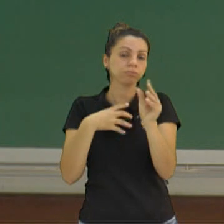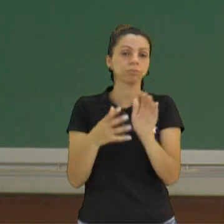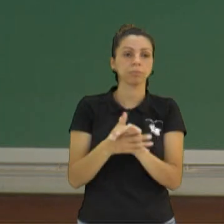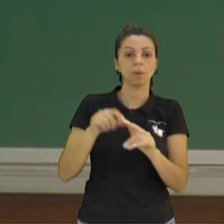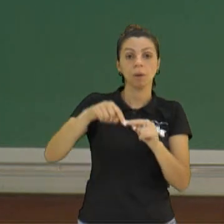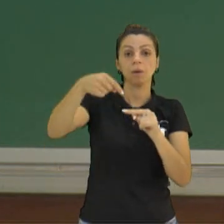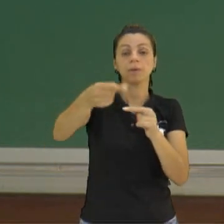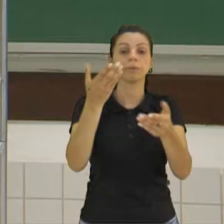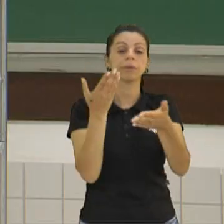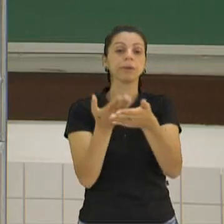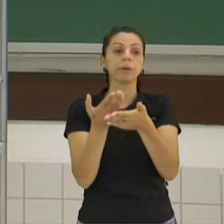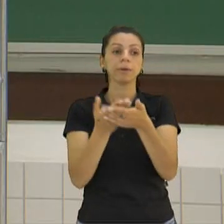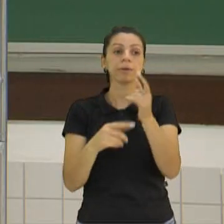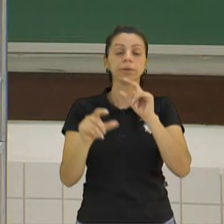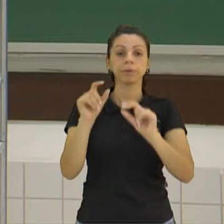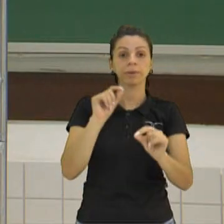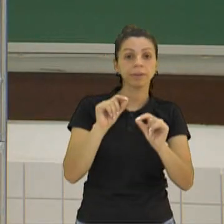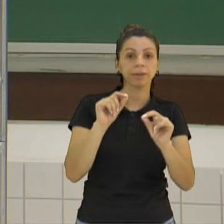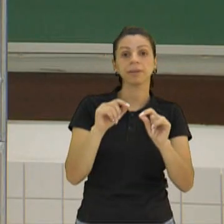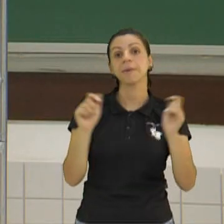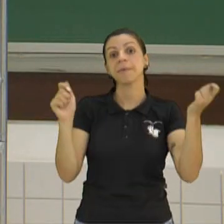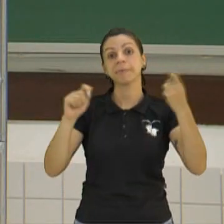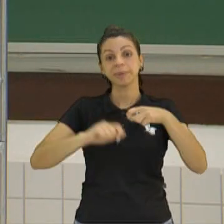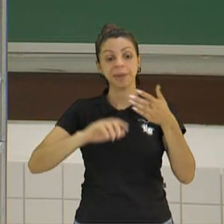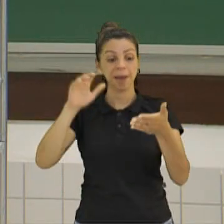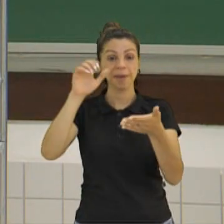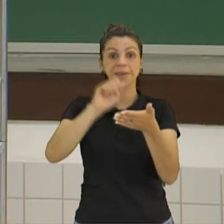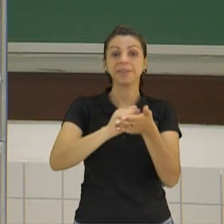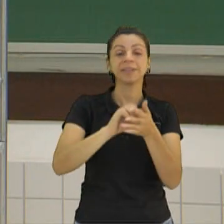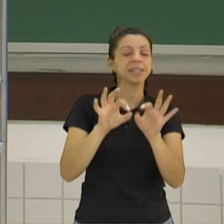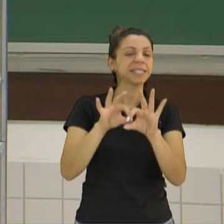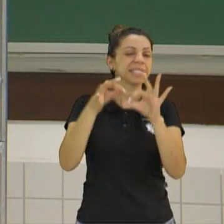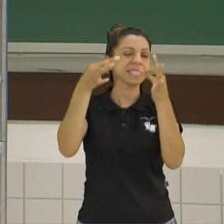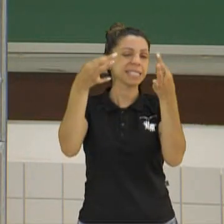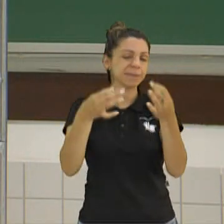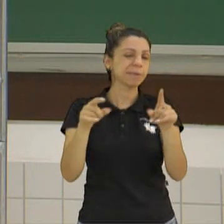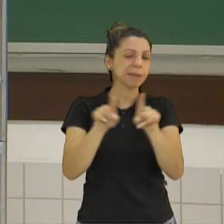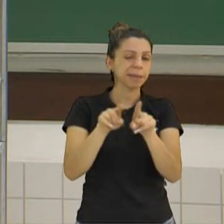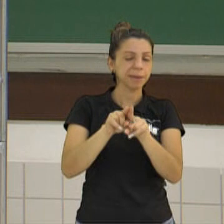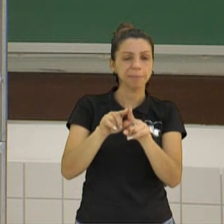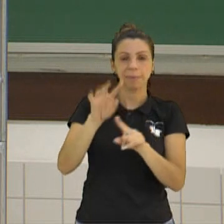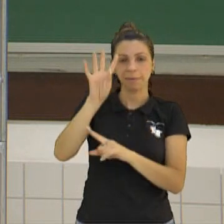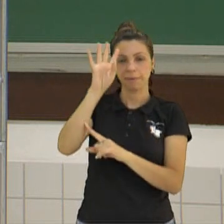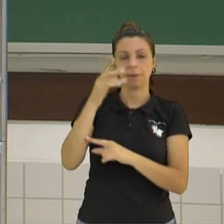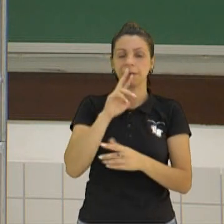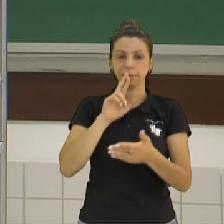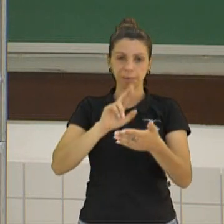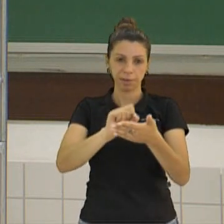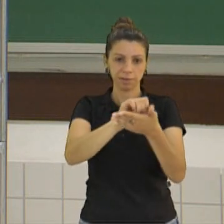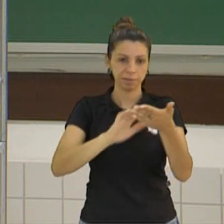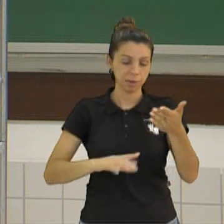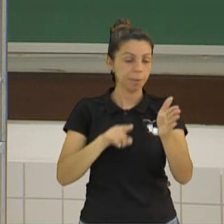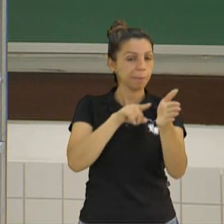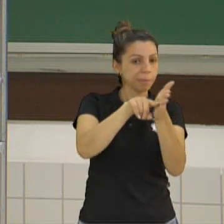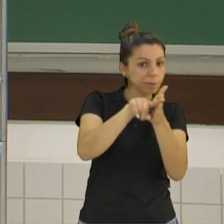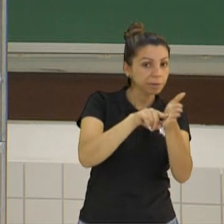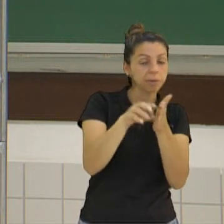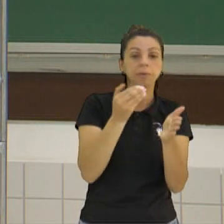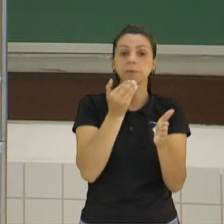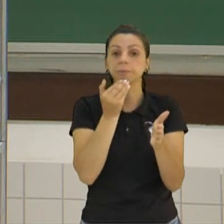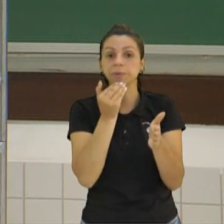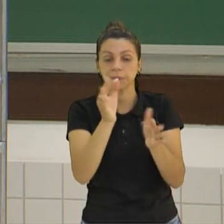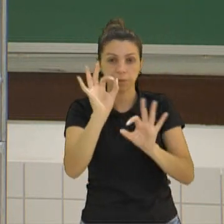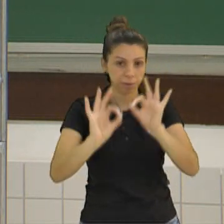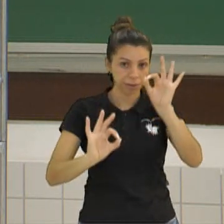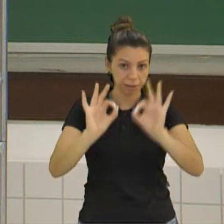próxima aula, a gente vai estudar uma maneira prática de fazer essa notação científica e vamos fazer alguns exercícios, tá bom? Faça a pesquisa que eu te pedi, deixa a tua tarefa em